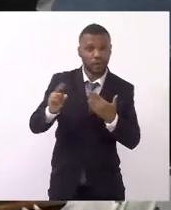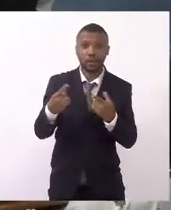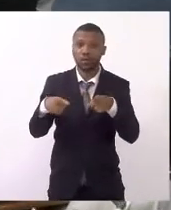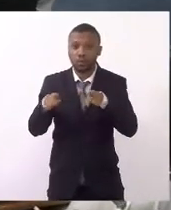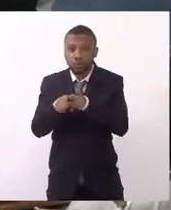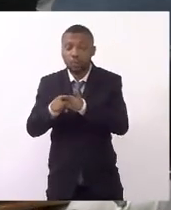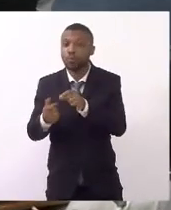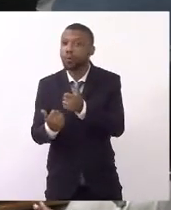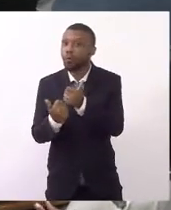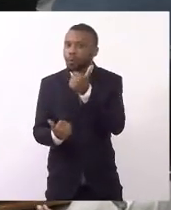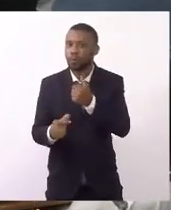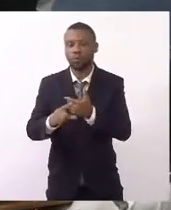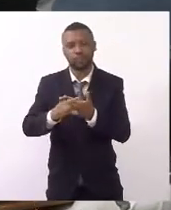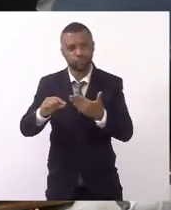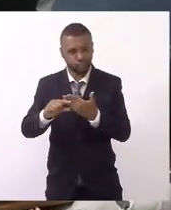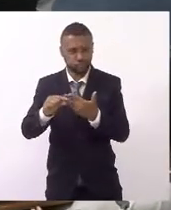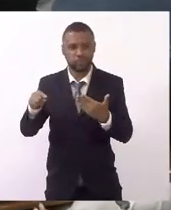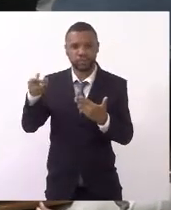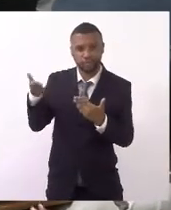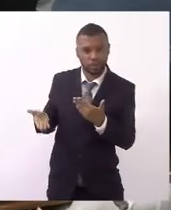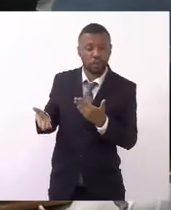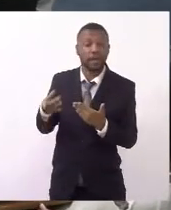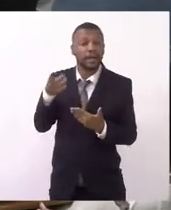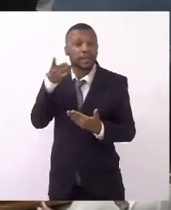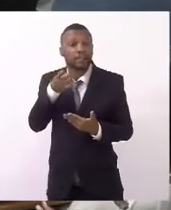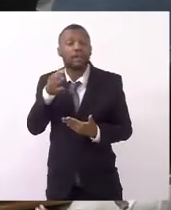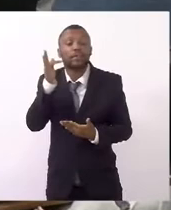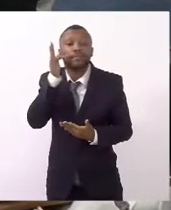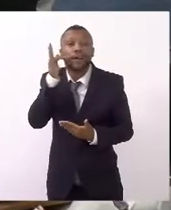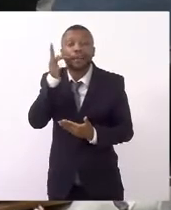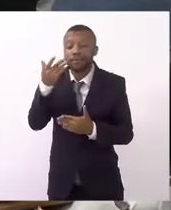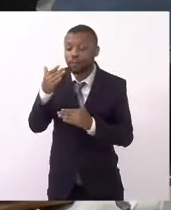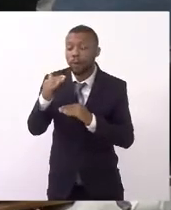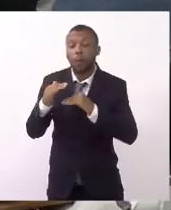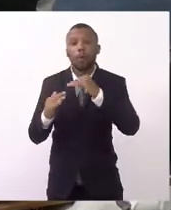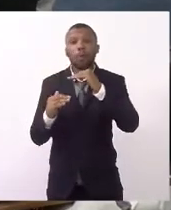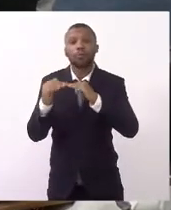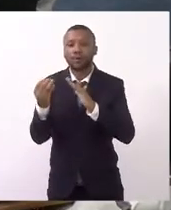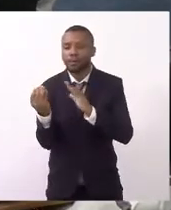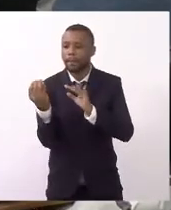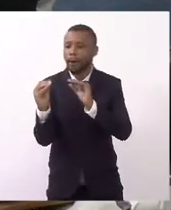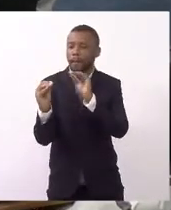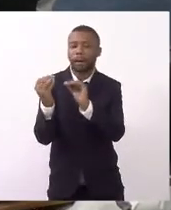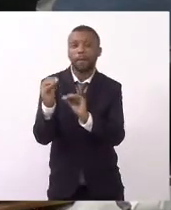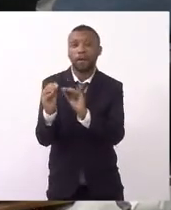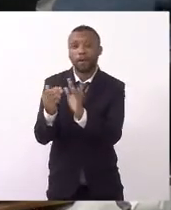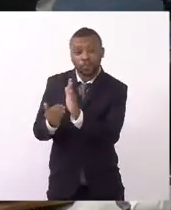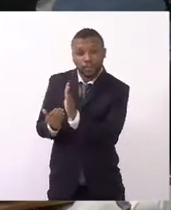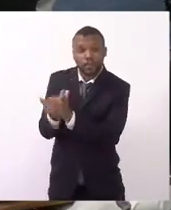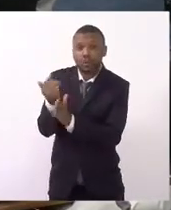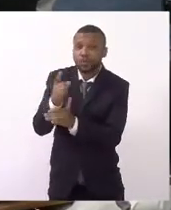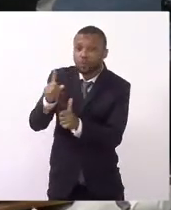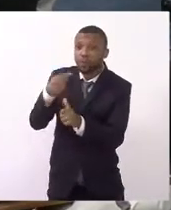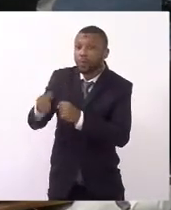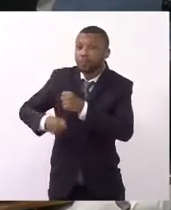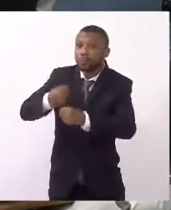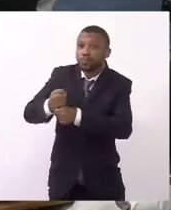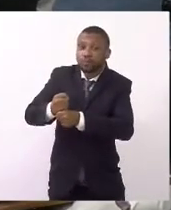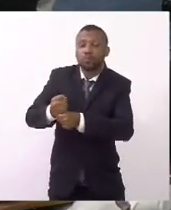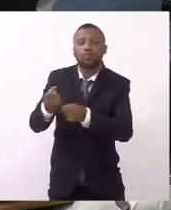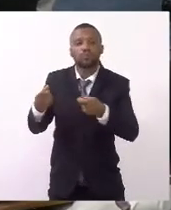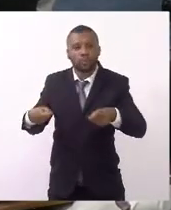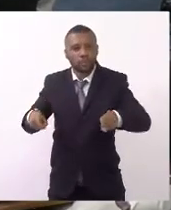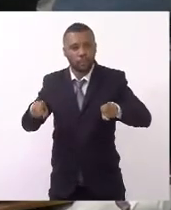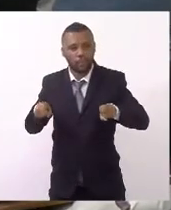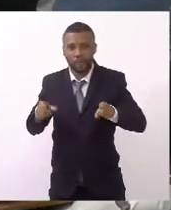deputado Flávio serafini foi construída por muitas mãos desde o início do primeiro ano do nós da nossa